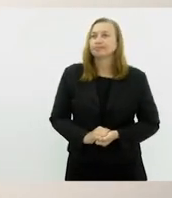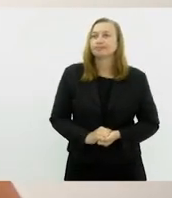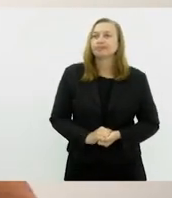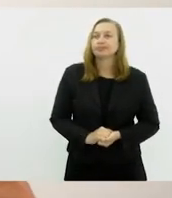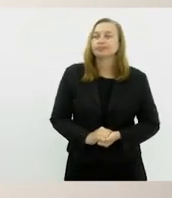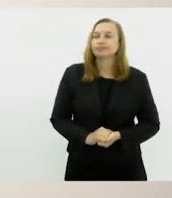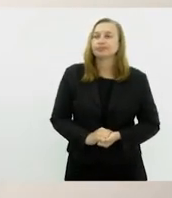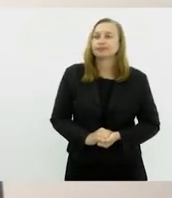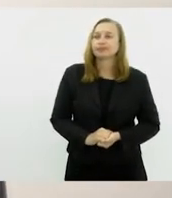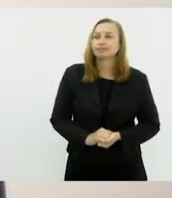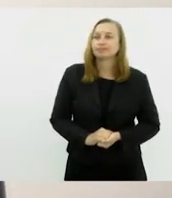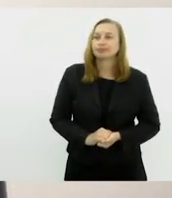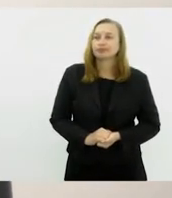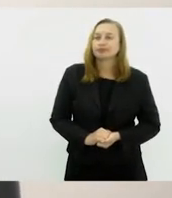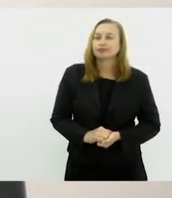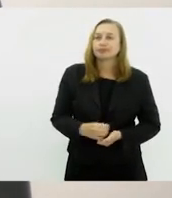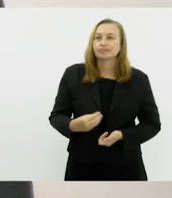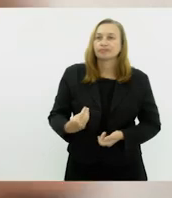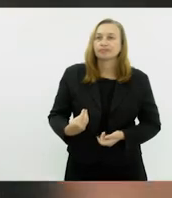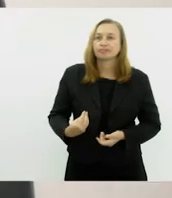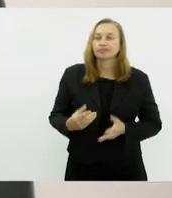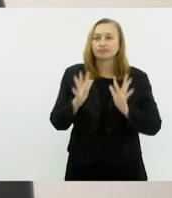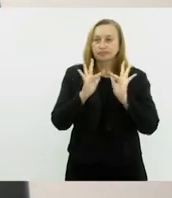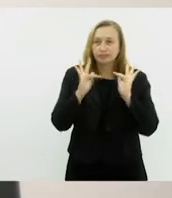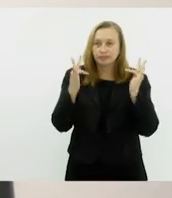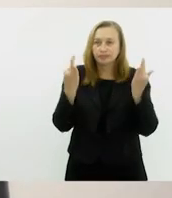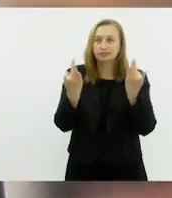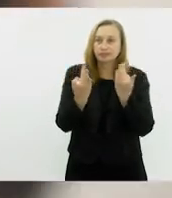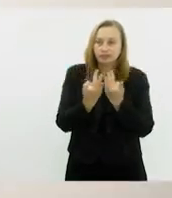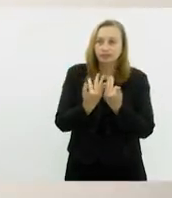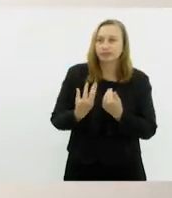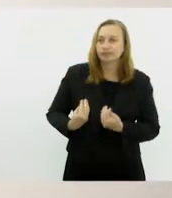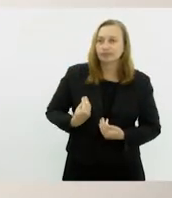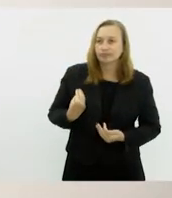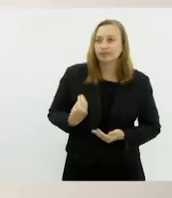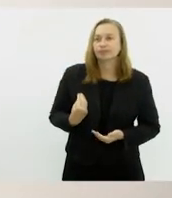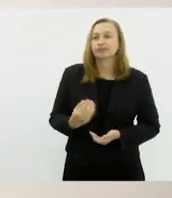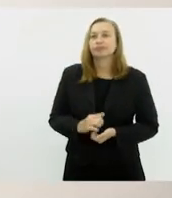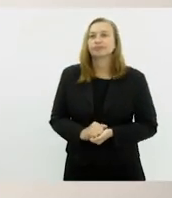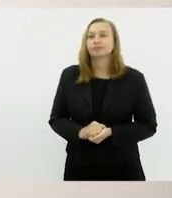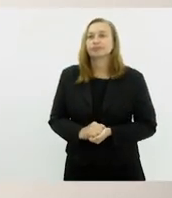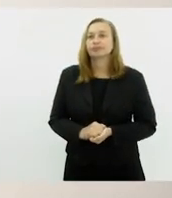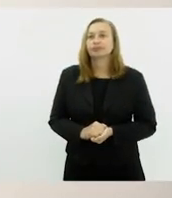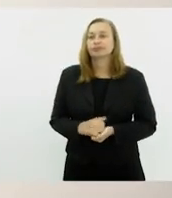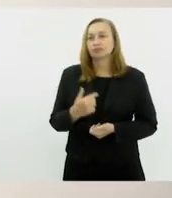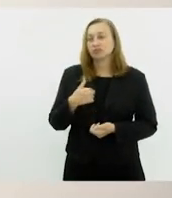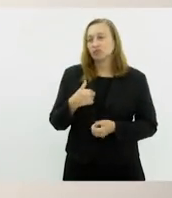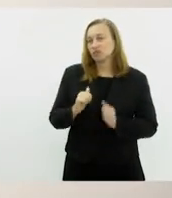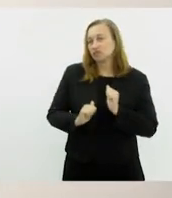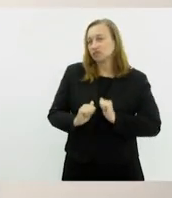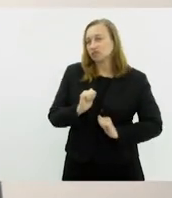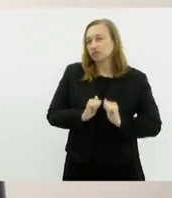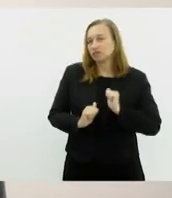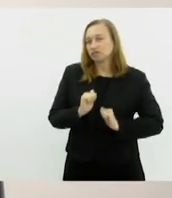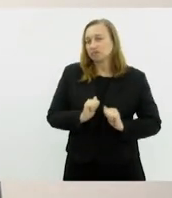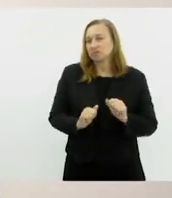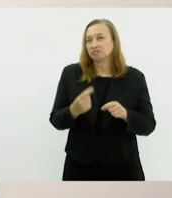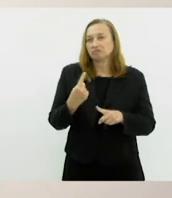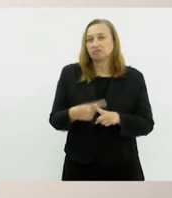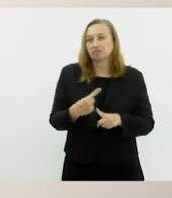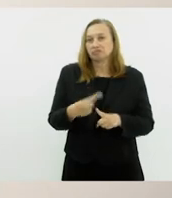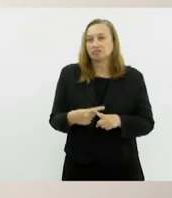tá na na na na convivência com família né e eu fico meio nervosa porque